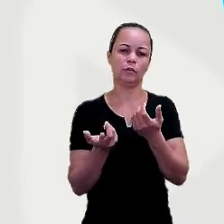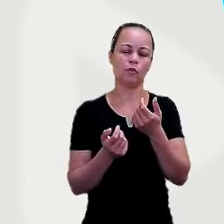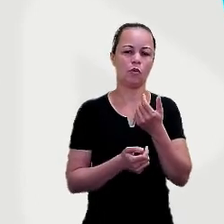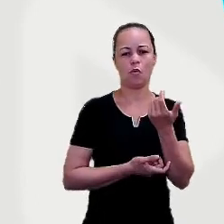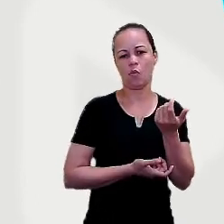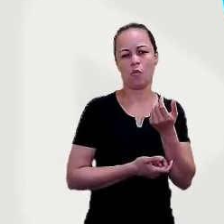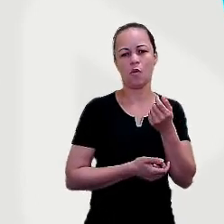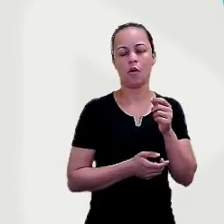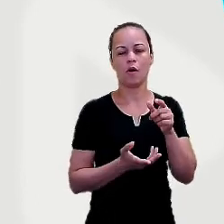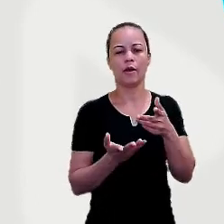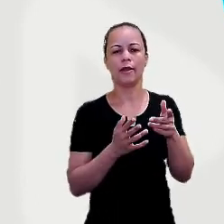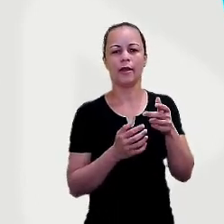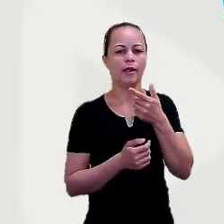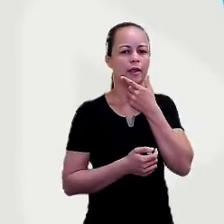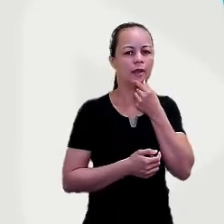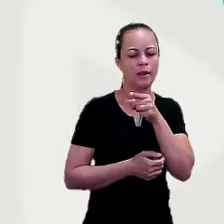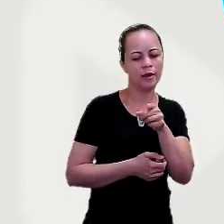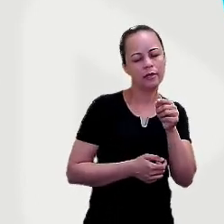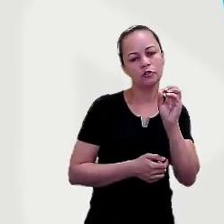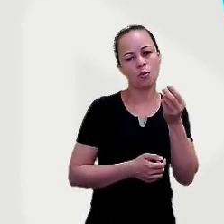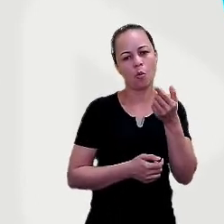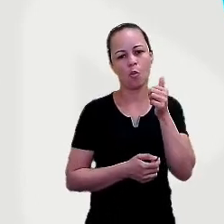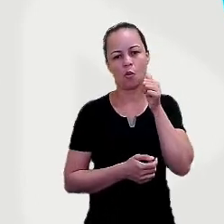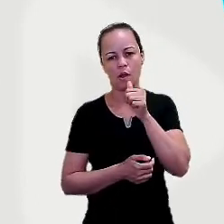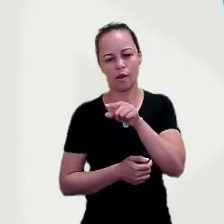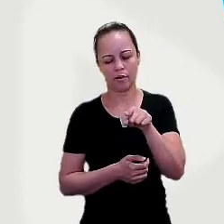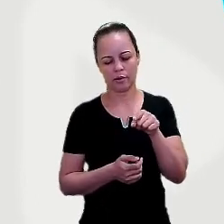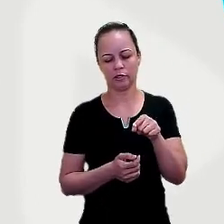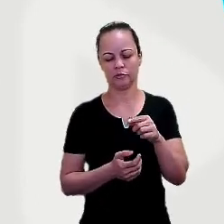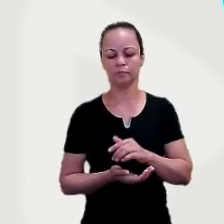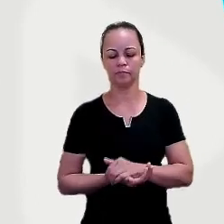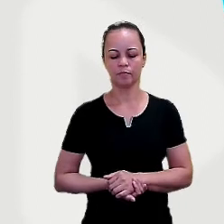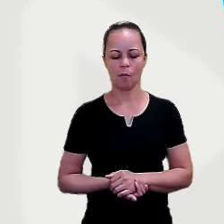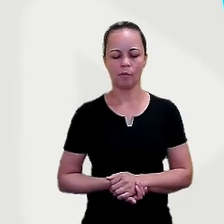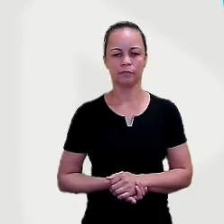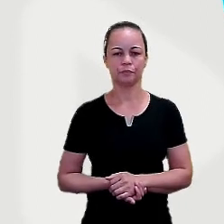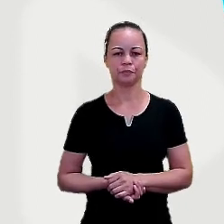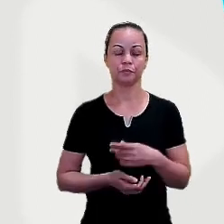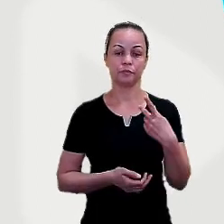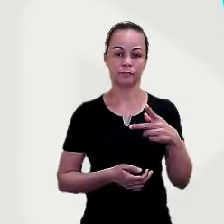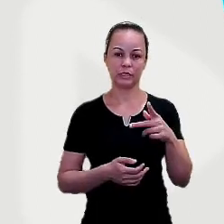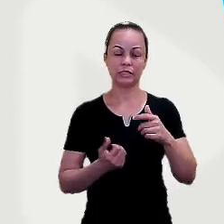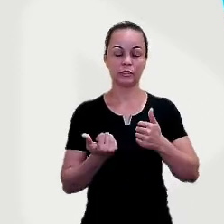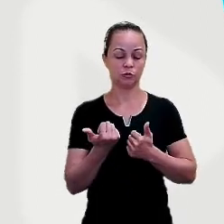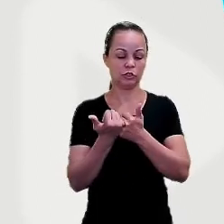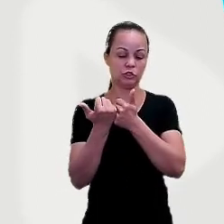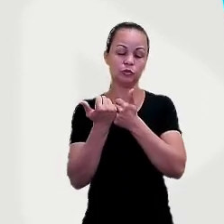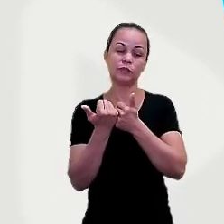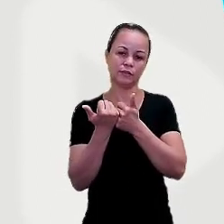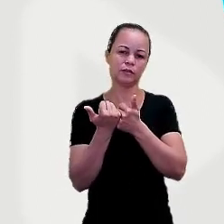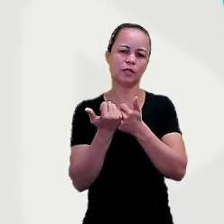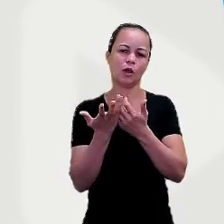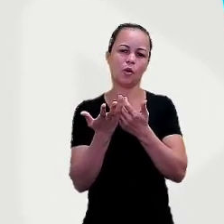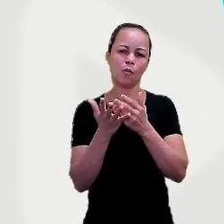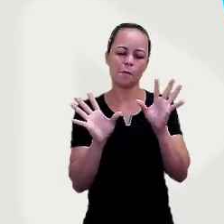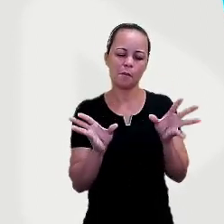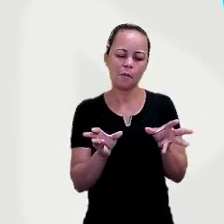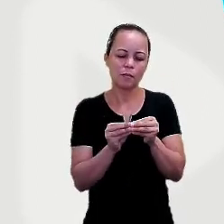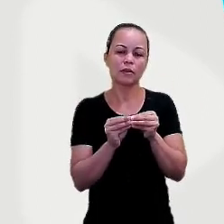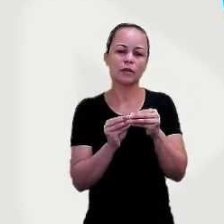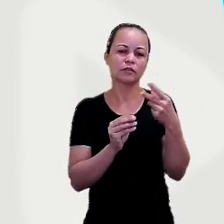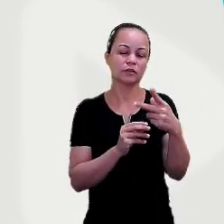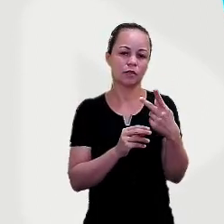o sentido continua o mesmo. Então, essa substituição, essa implementação